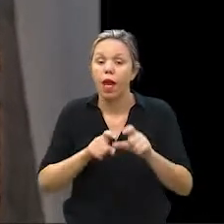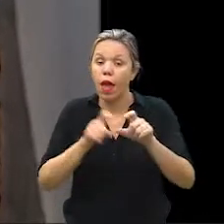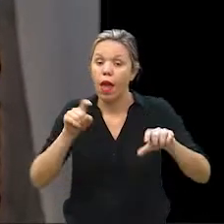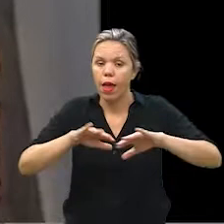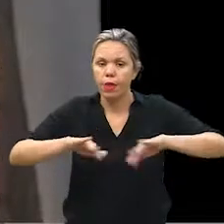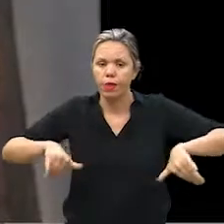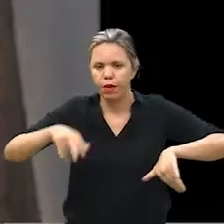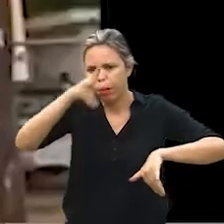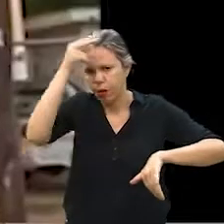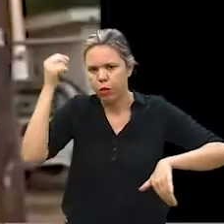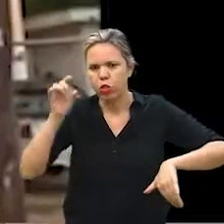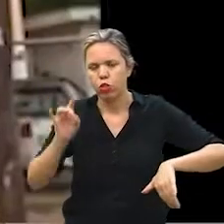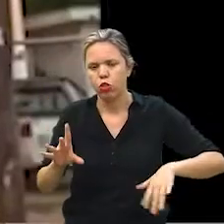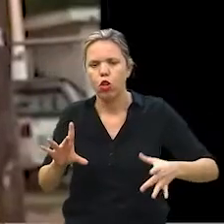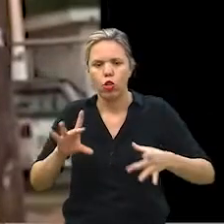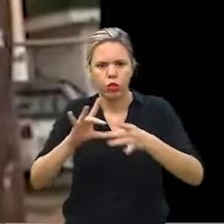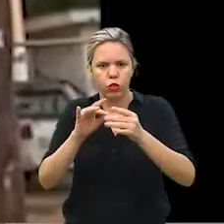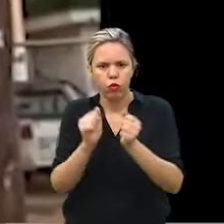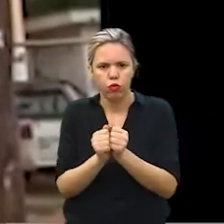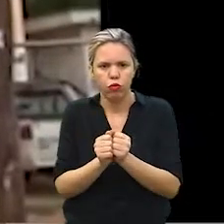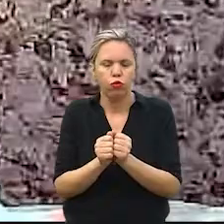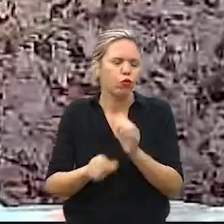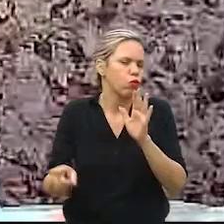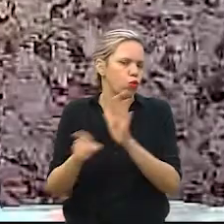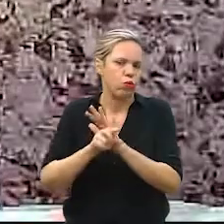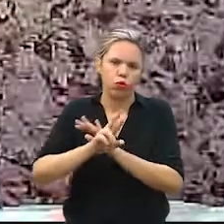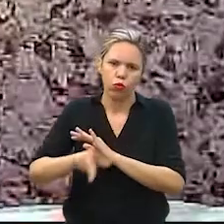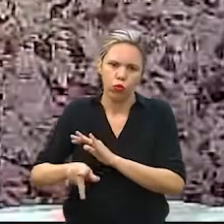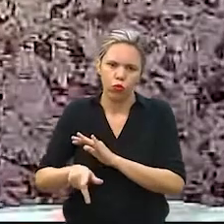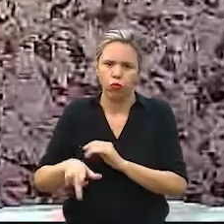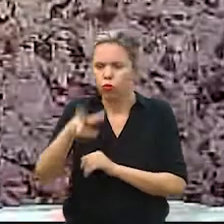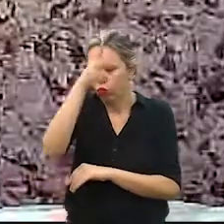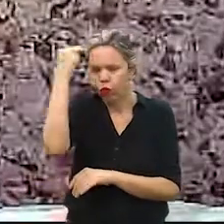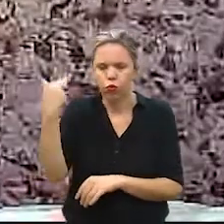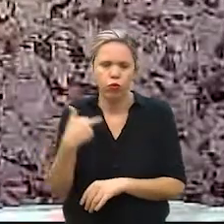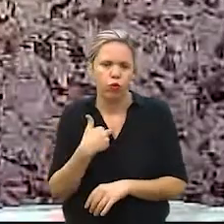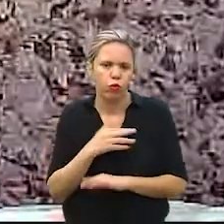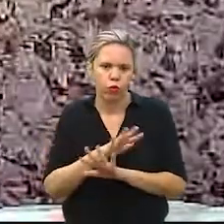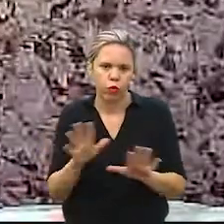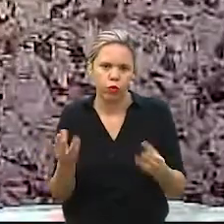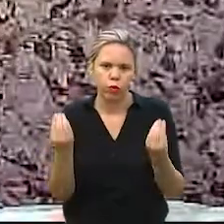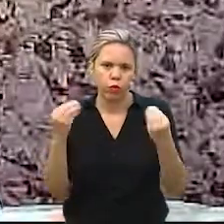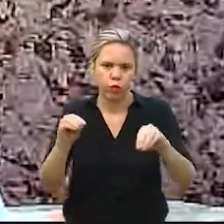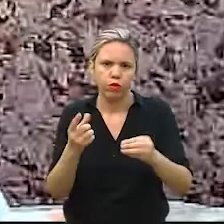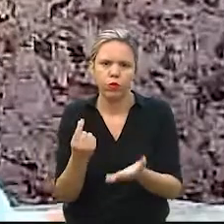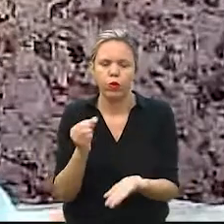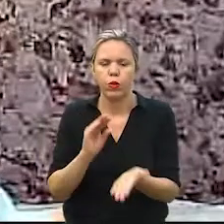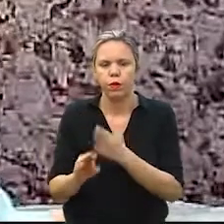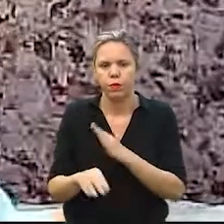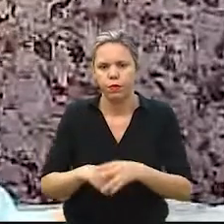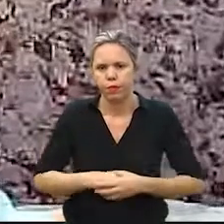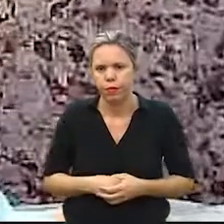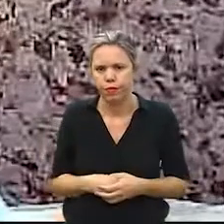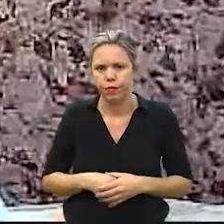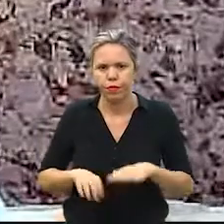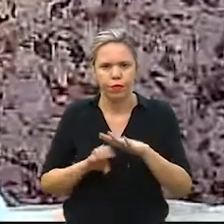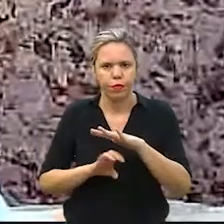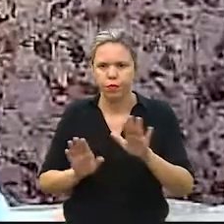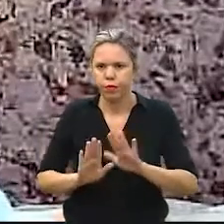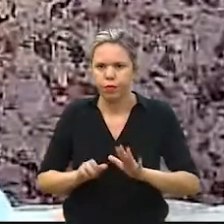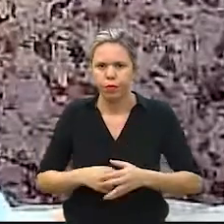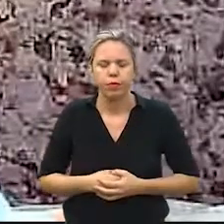porque a prefeitura é só sócia, a prefeitura não é dona. Então, a prefeitura não pode colocar dinheiro na